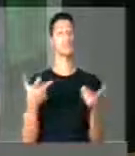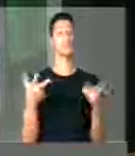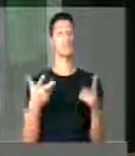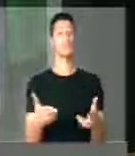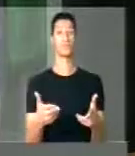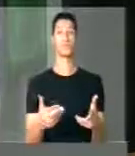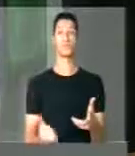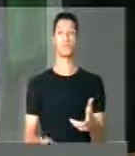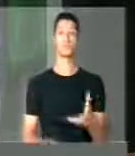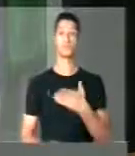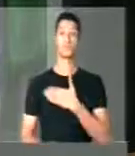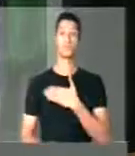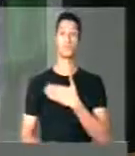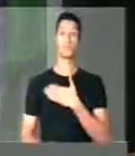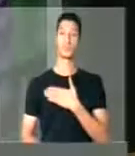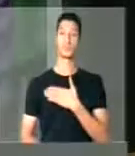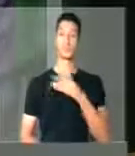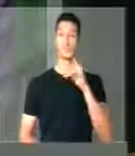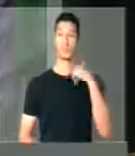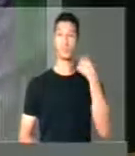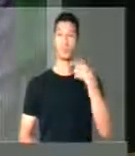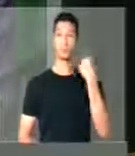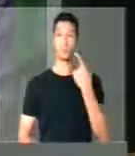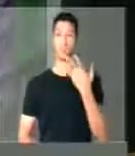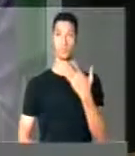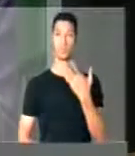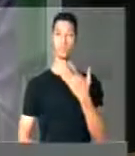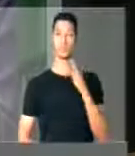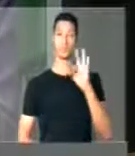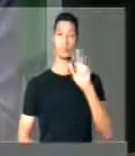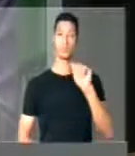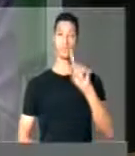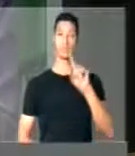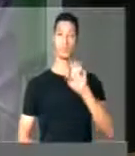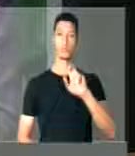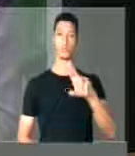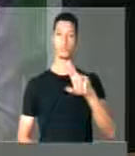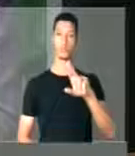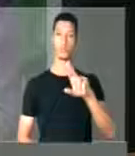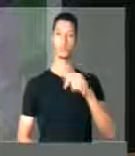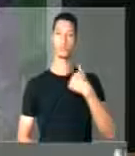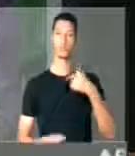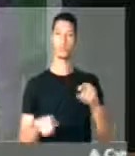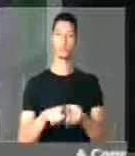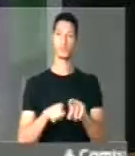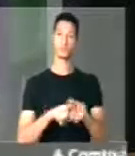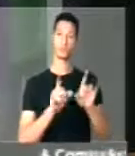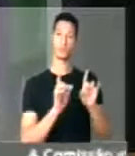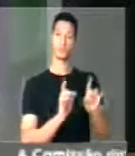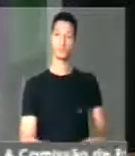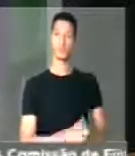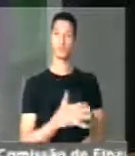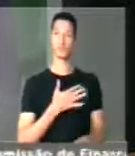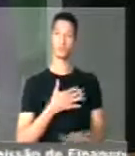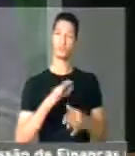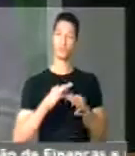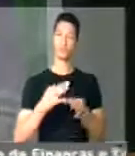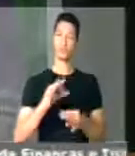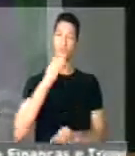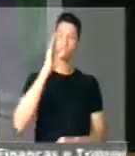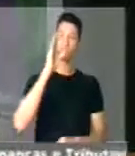Como o meu querido deputado Tadeu Alencar, eu também desisti do meu